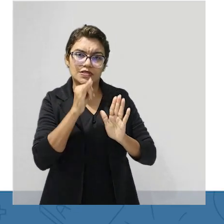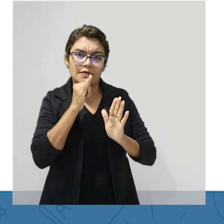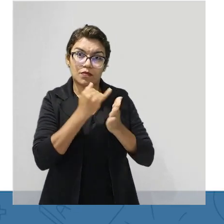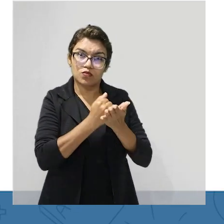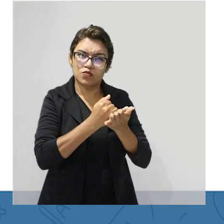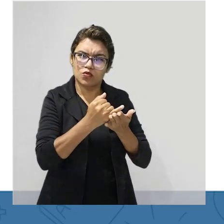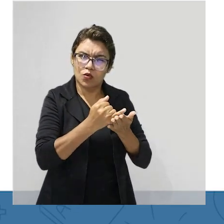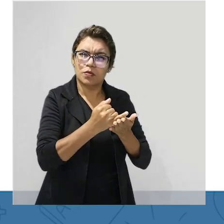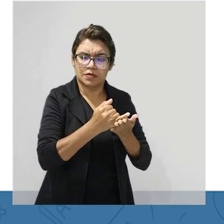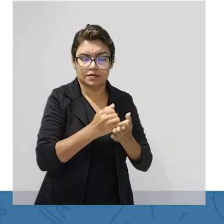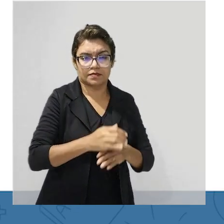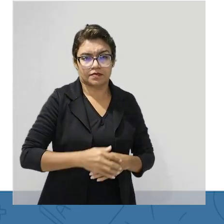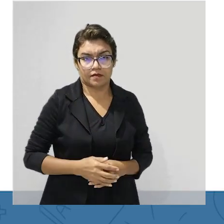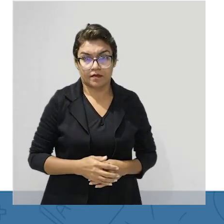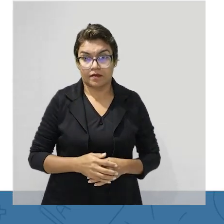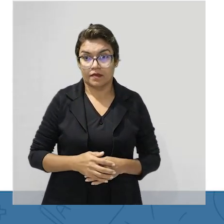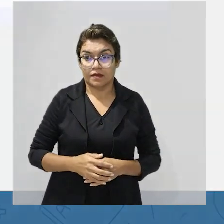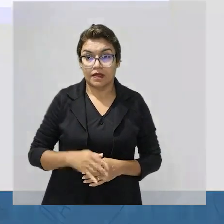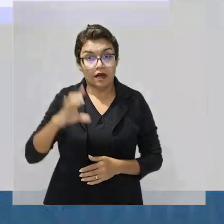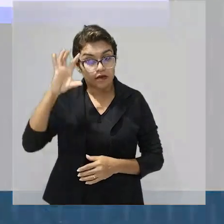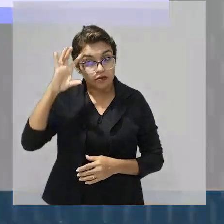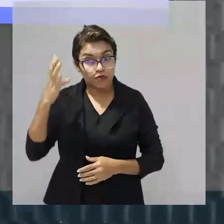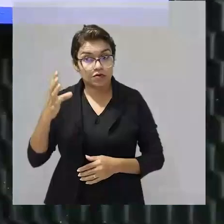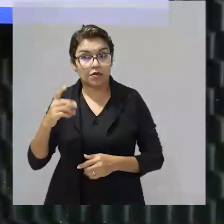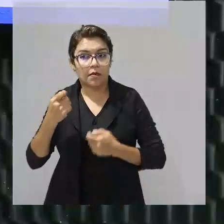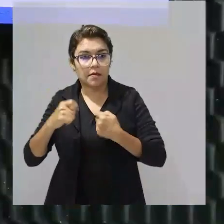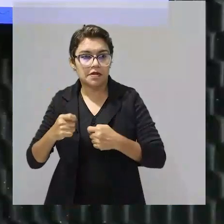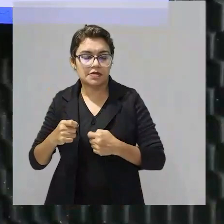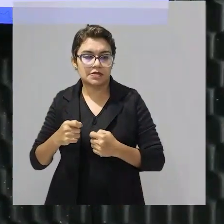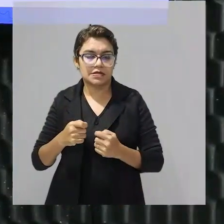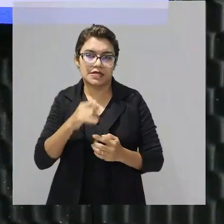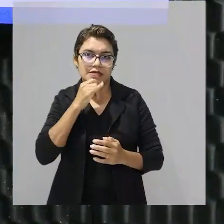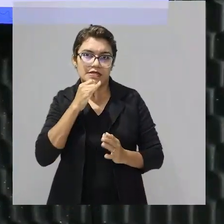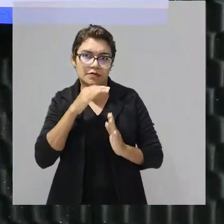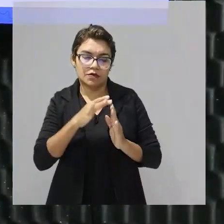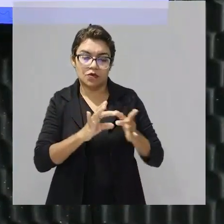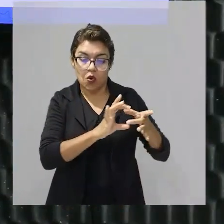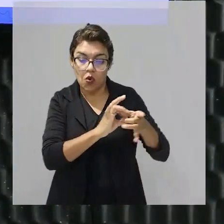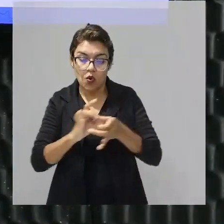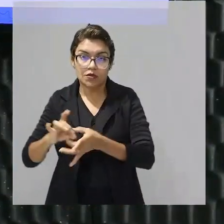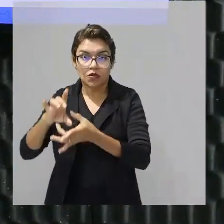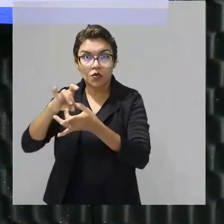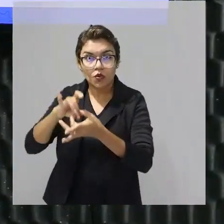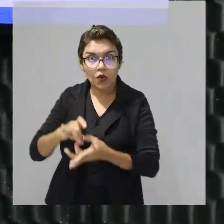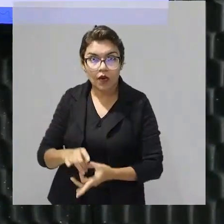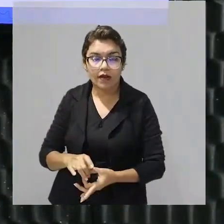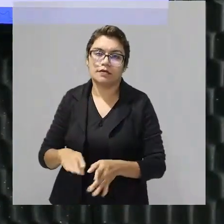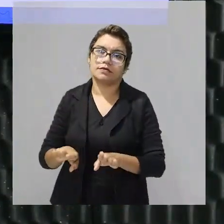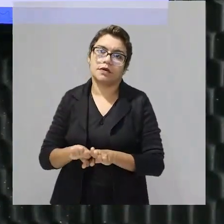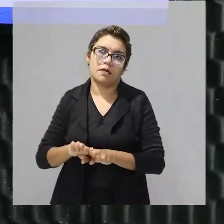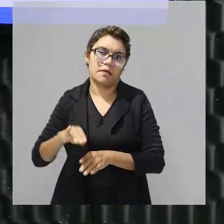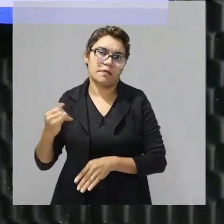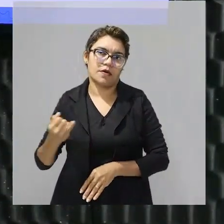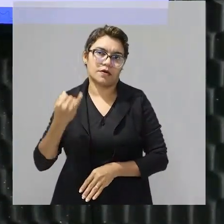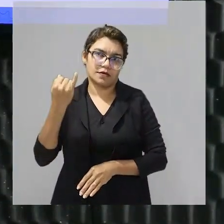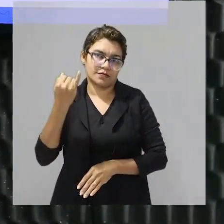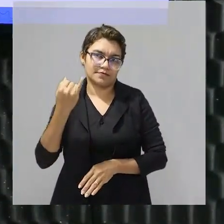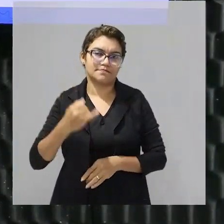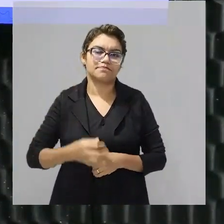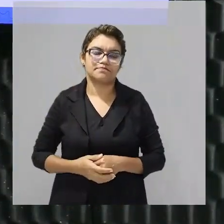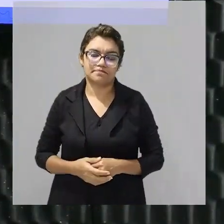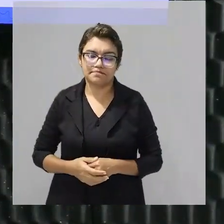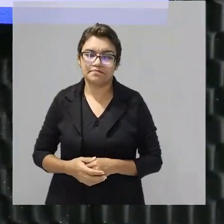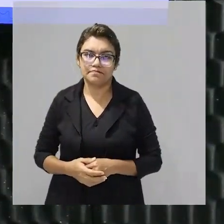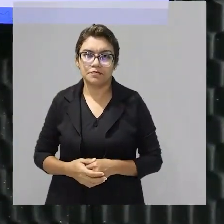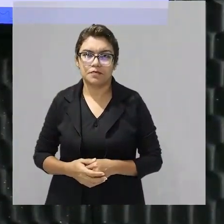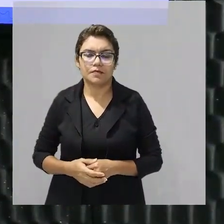sendo abordado, o problema que foi colocado pela banca. E como fazer uma